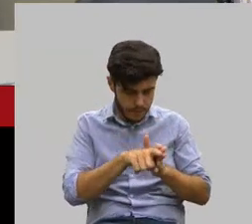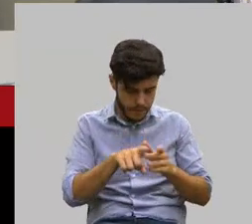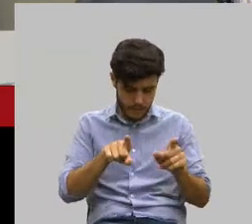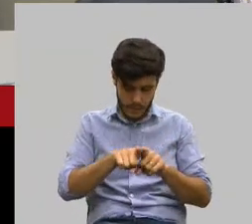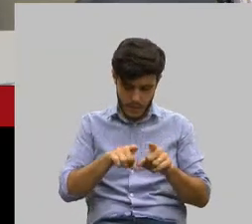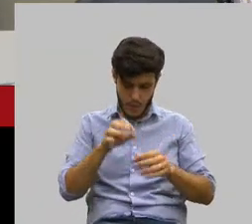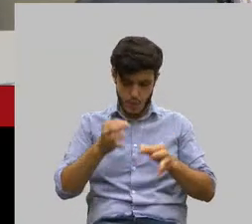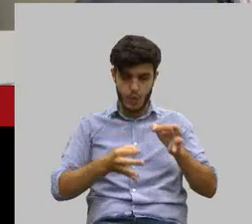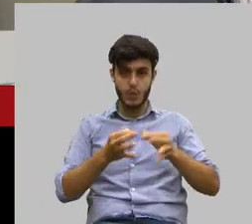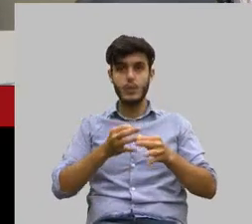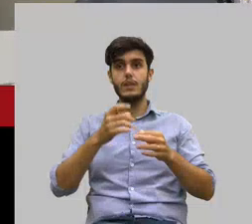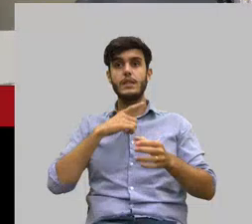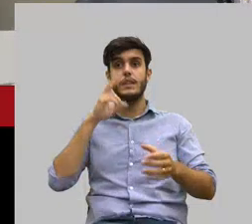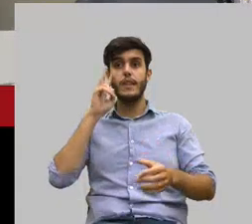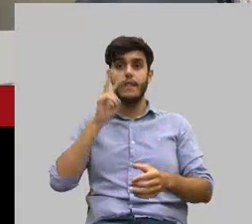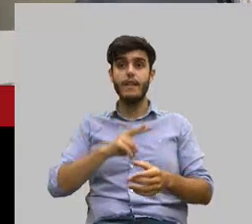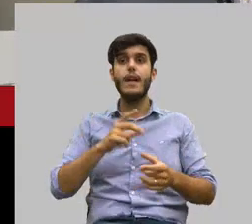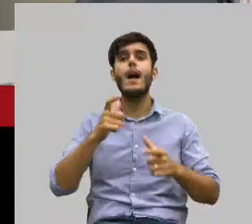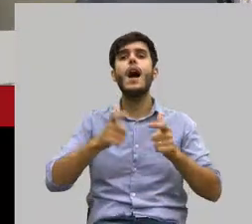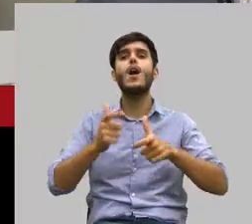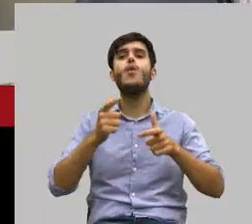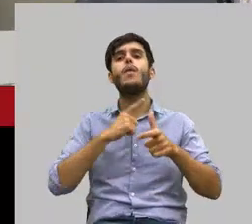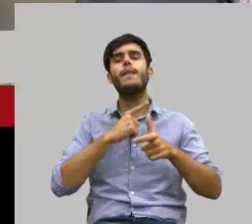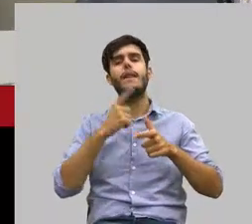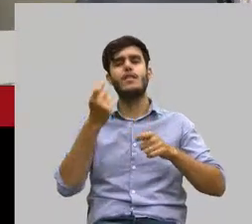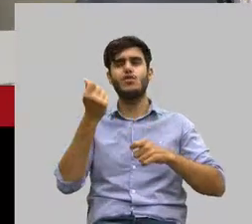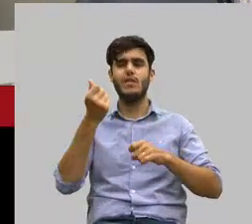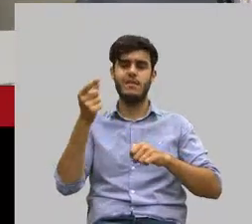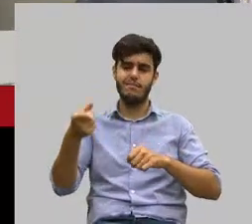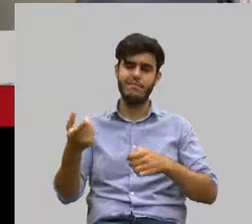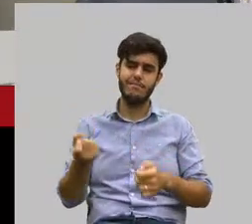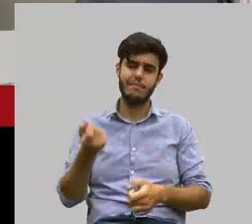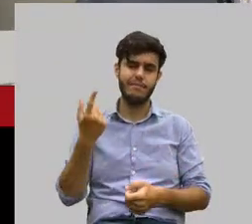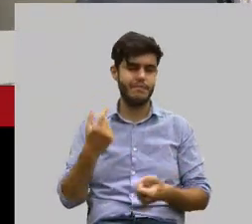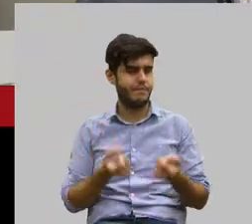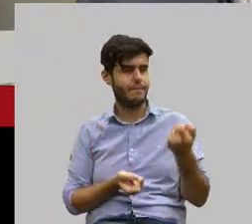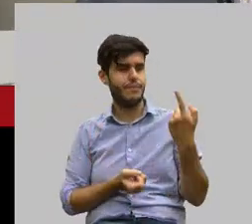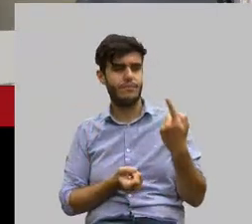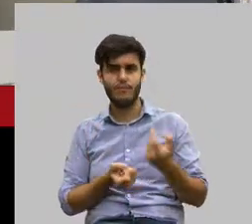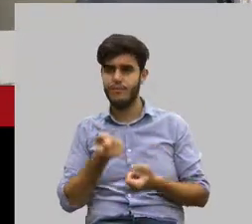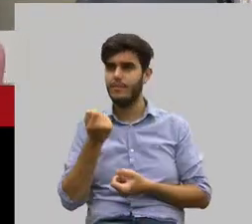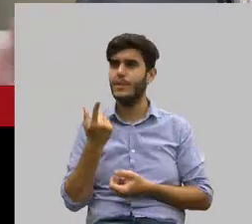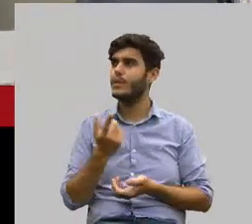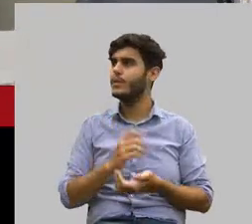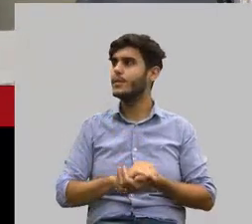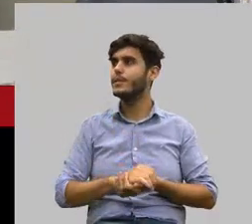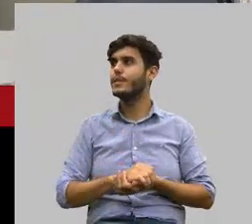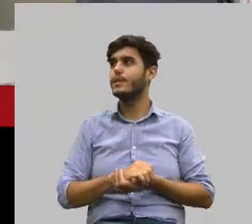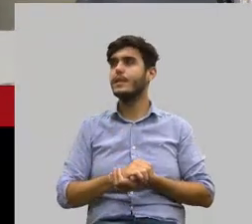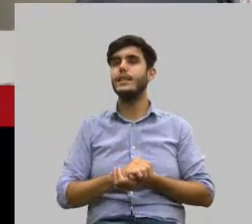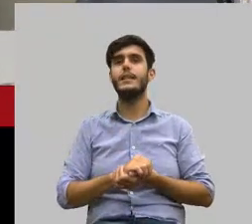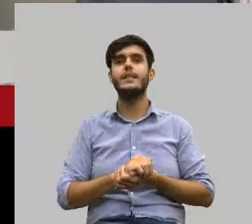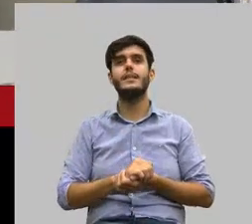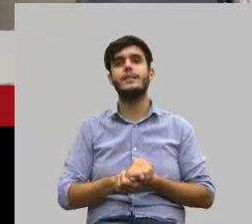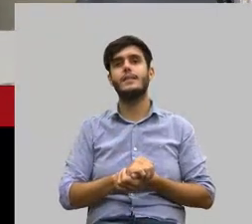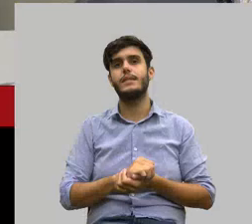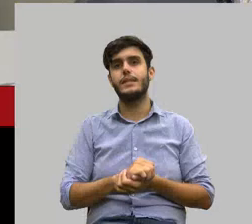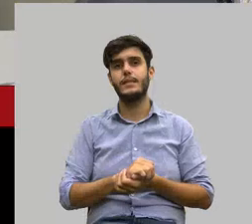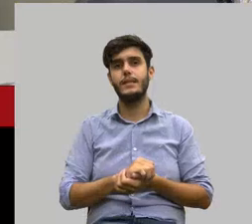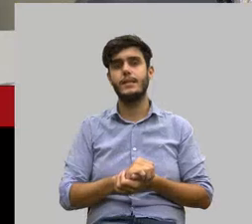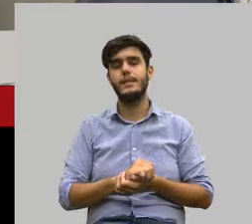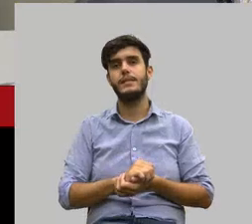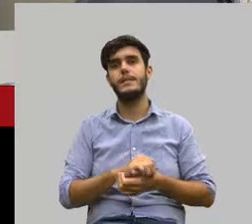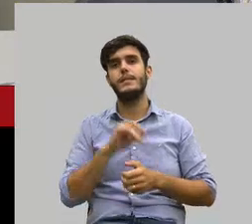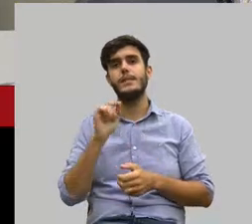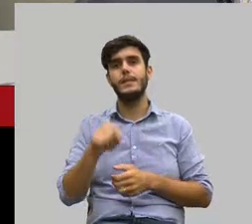verifique quaisquer movimentações suspeitas né ou em desconformidade entre a renda declarada e né os